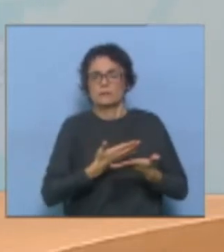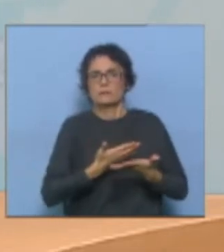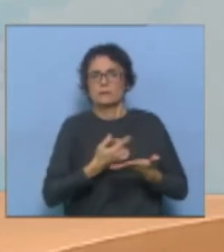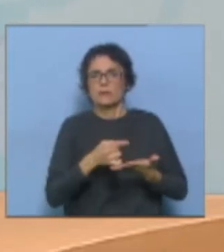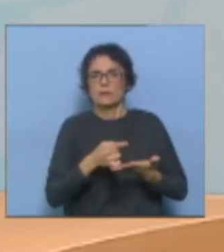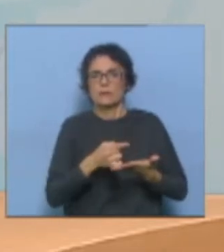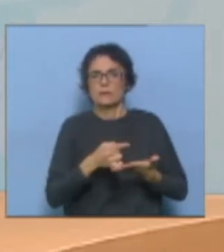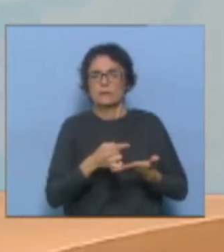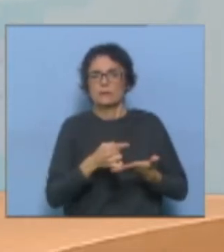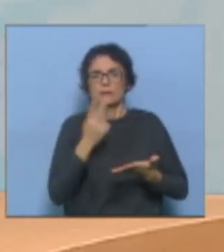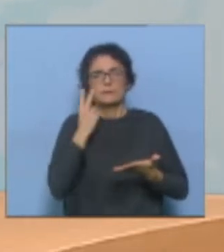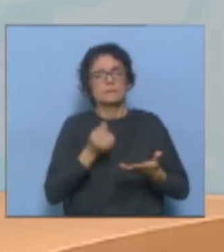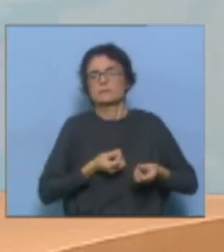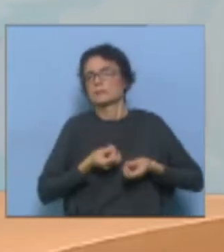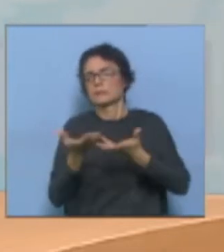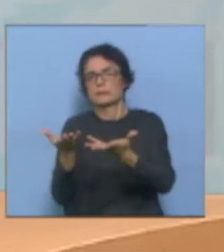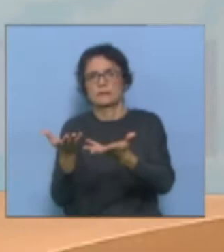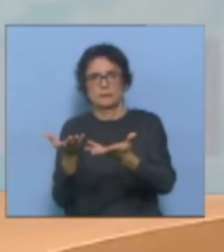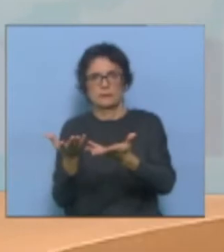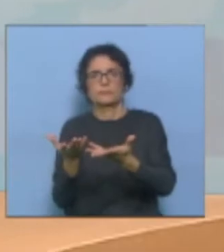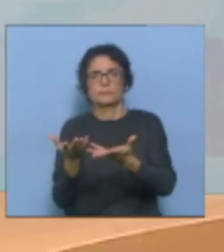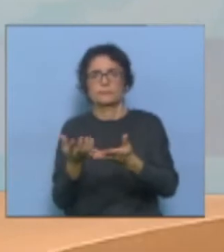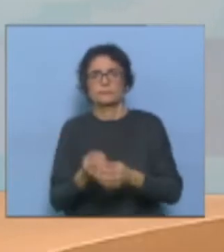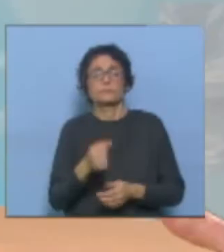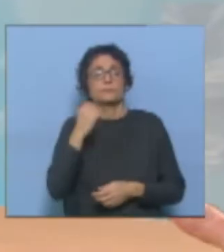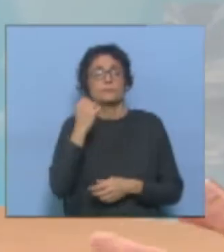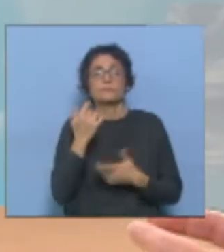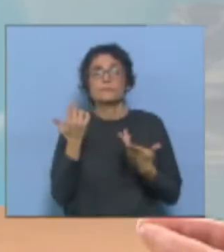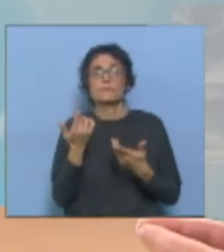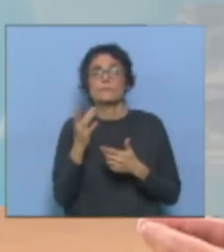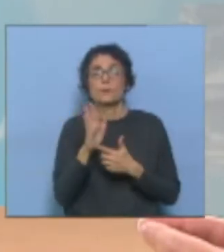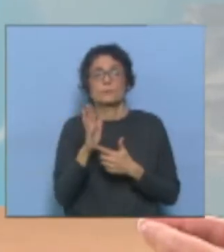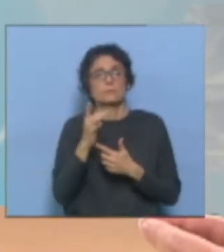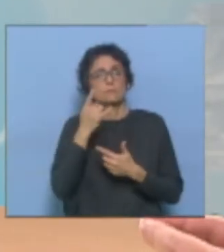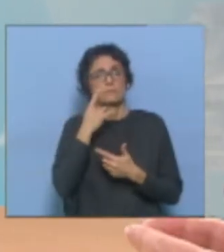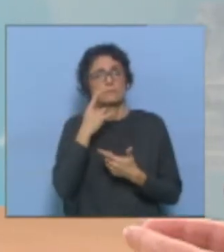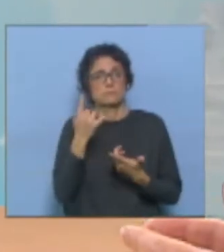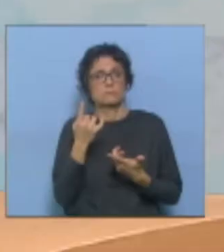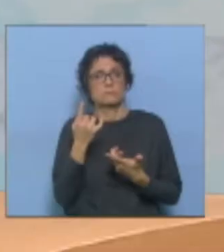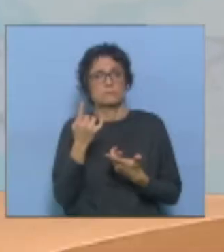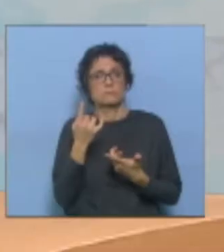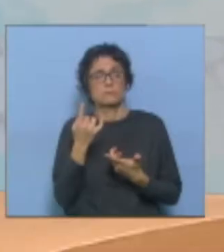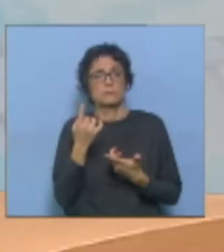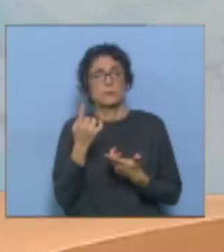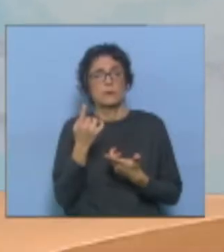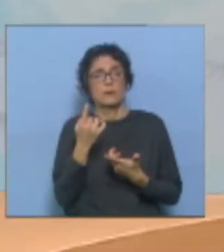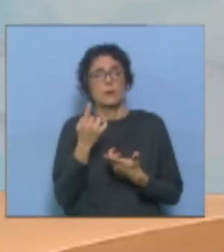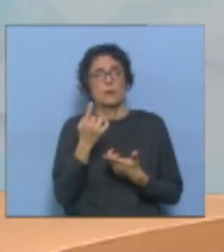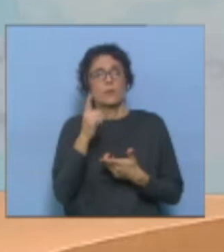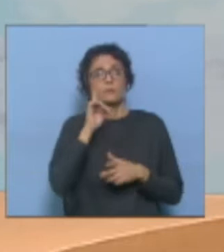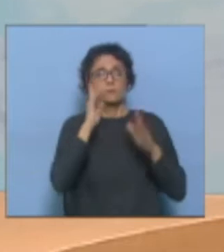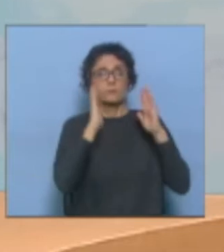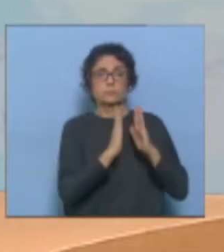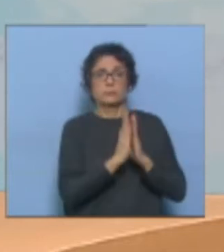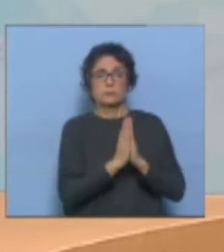longínqua. Estou a pensar em Santa Teresinha de Jesus, que é um exemplo conhecidíssimo. Portanto, ela que está num convento, que dedica a sua